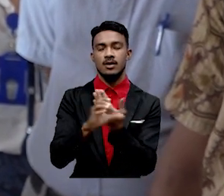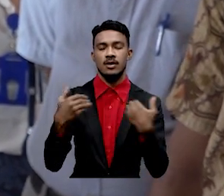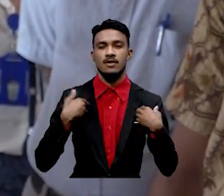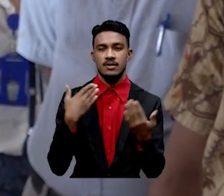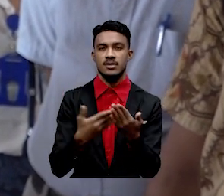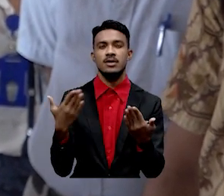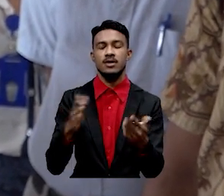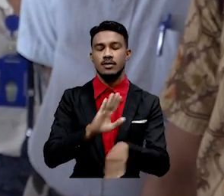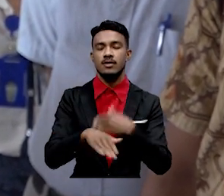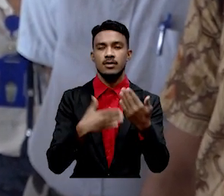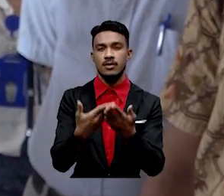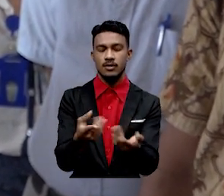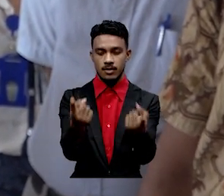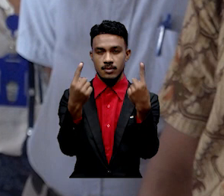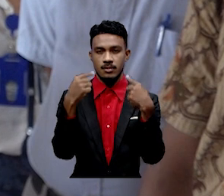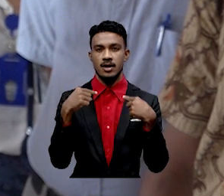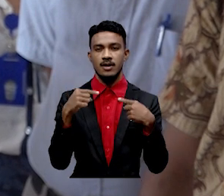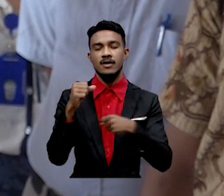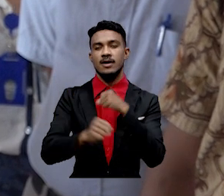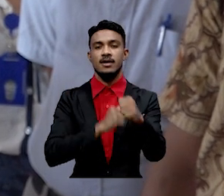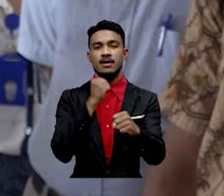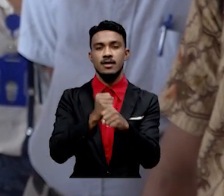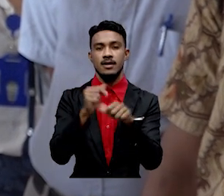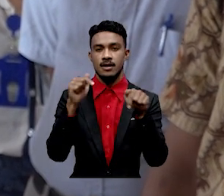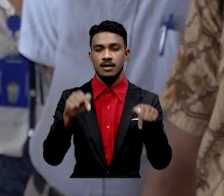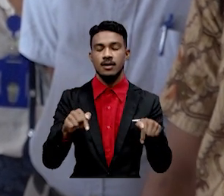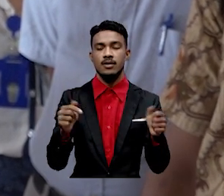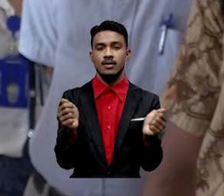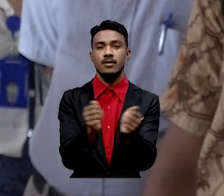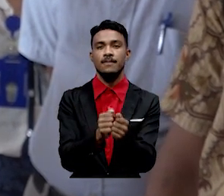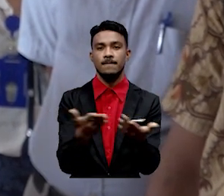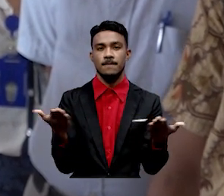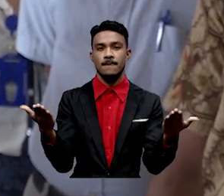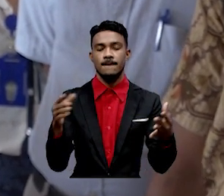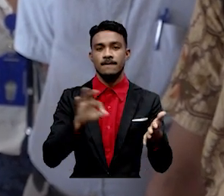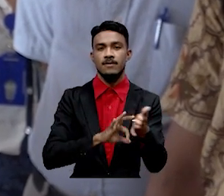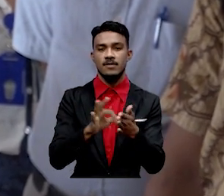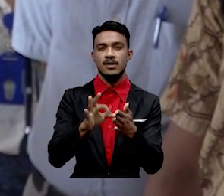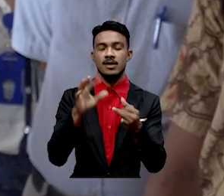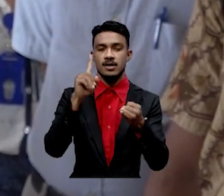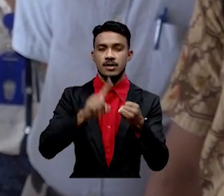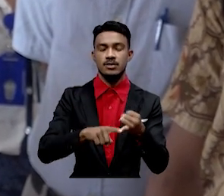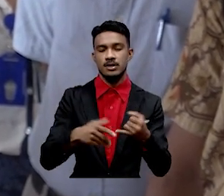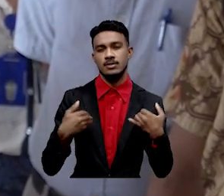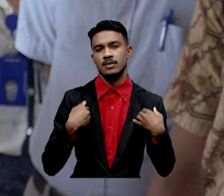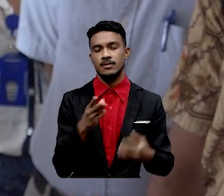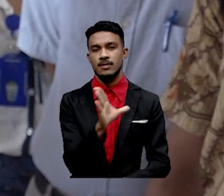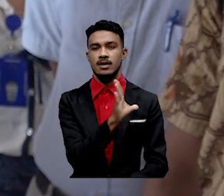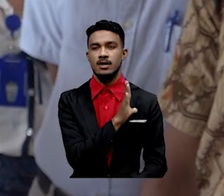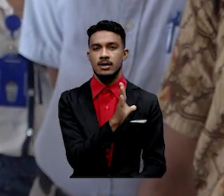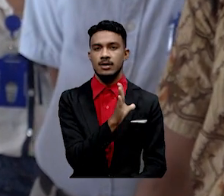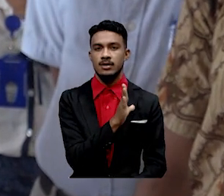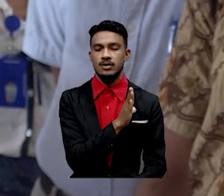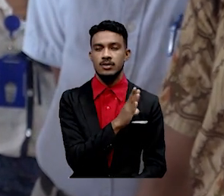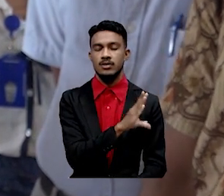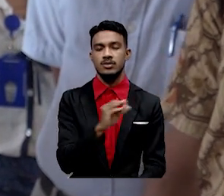se toma iha tina nida ne, nebe nini fase ikus makane se hein lei notice to